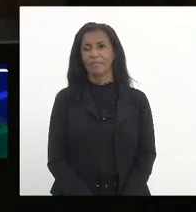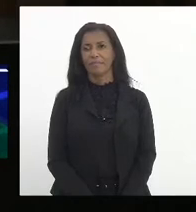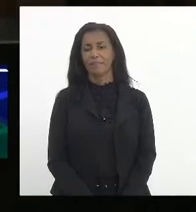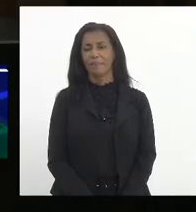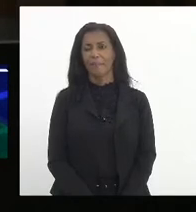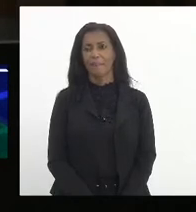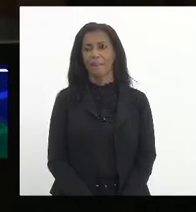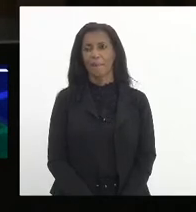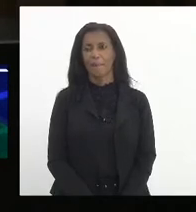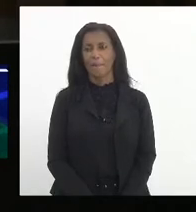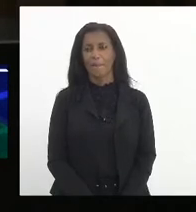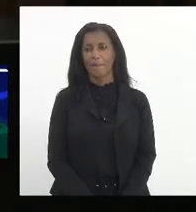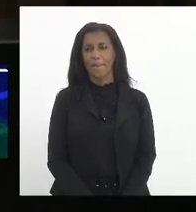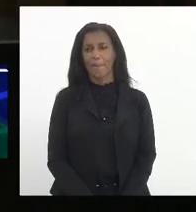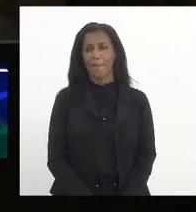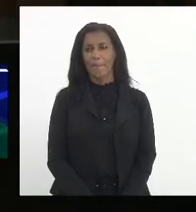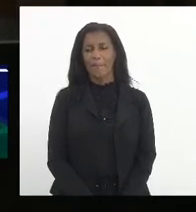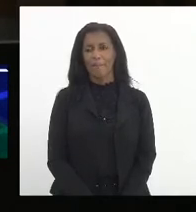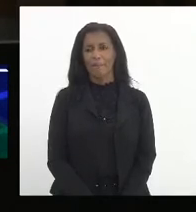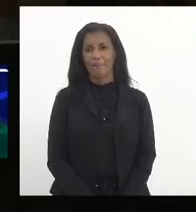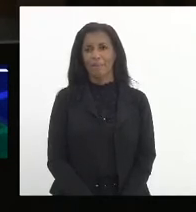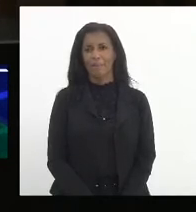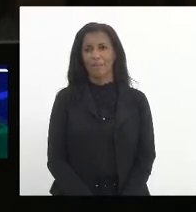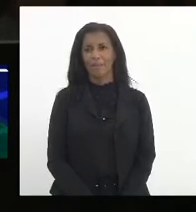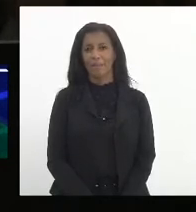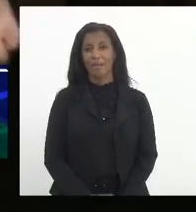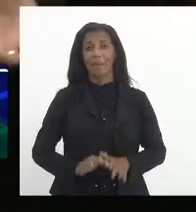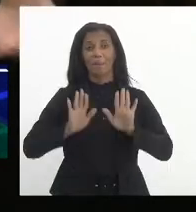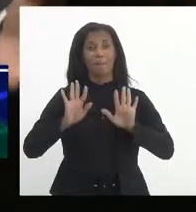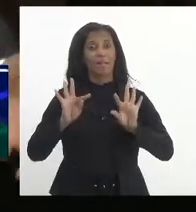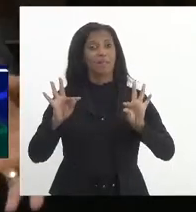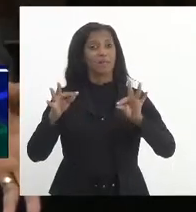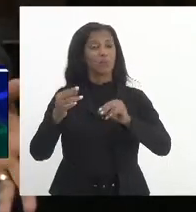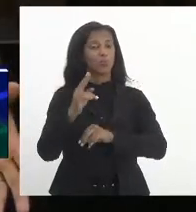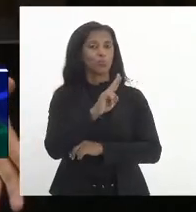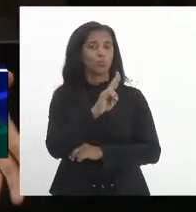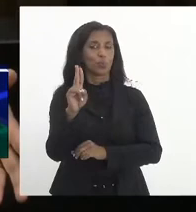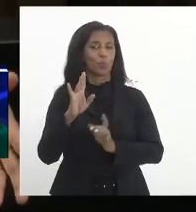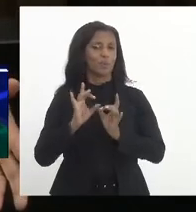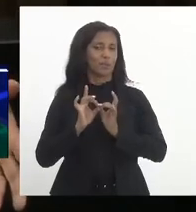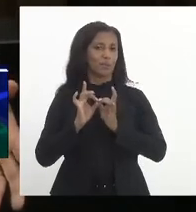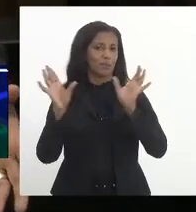E aí é mas é tudo em nome da democracia